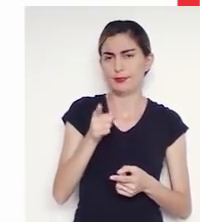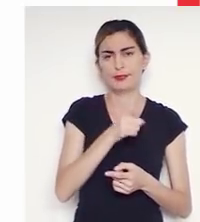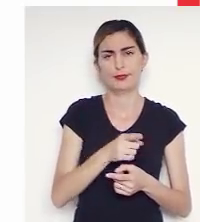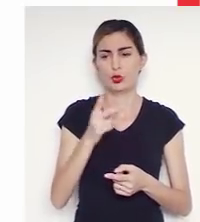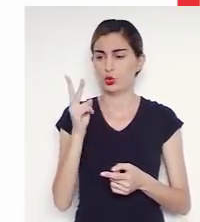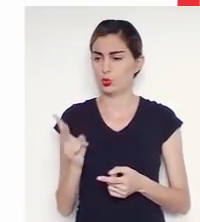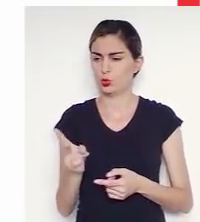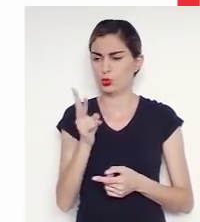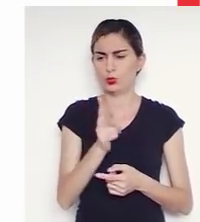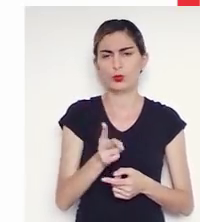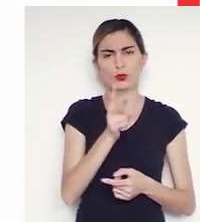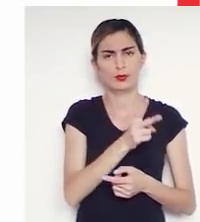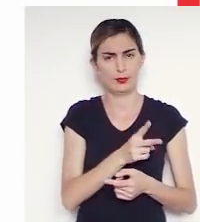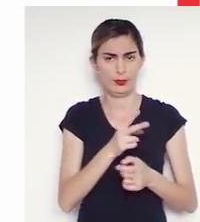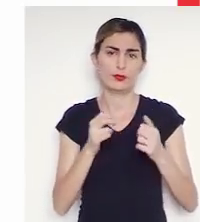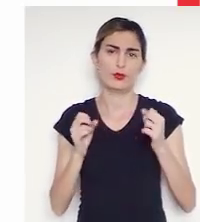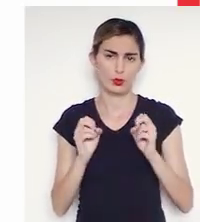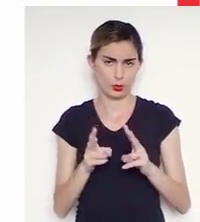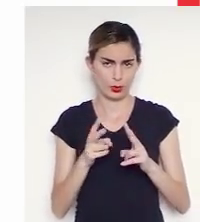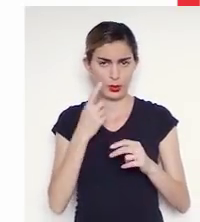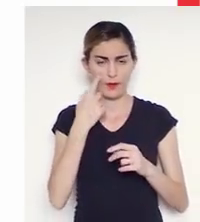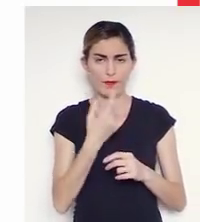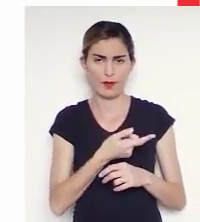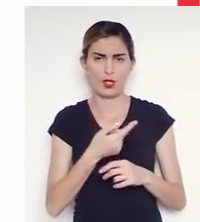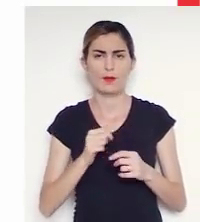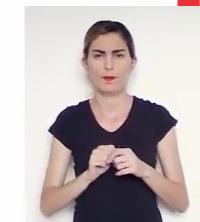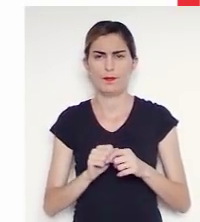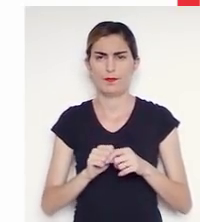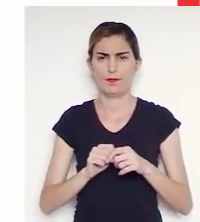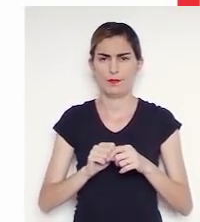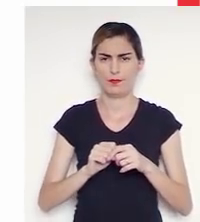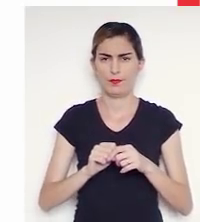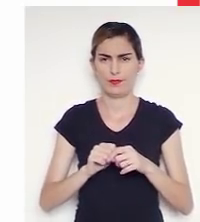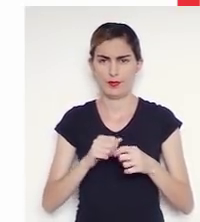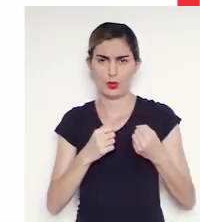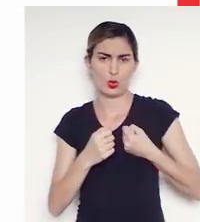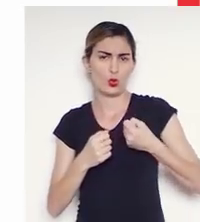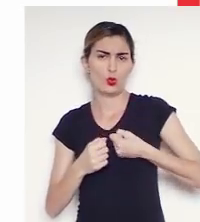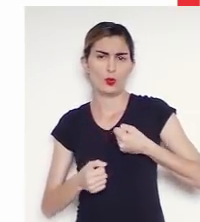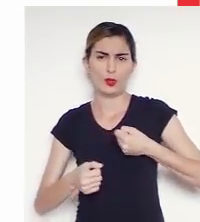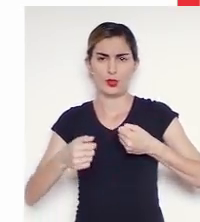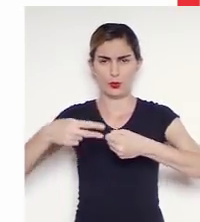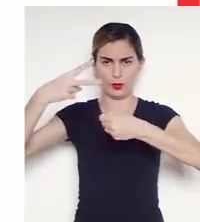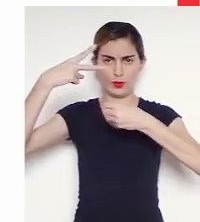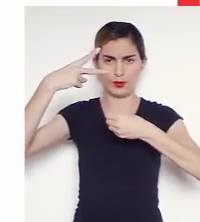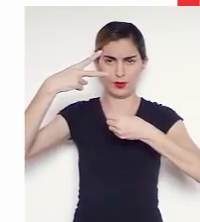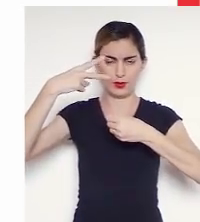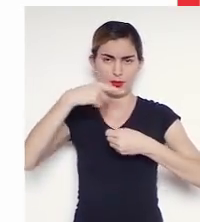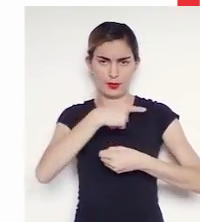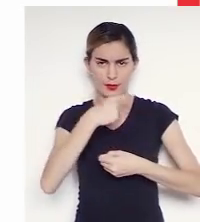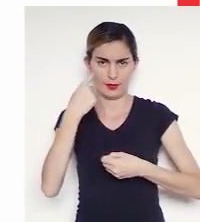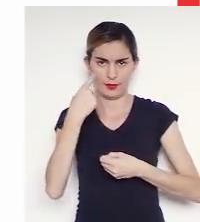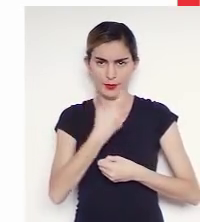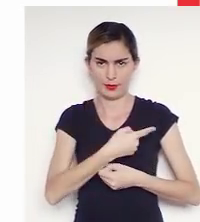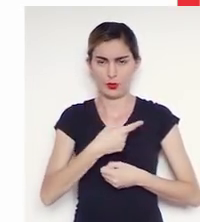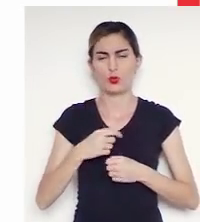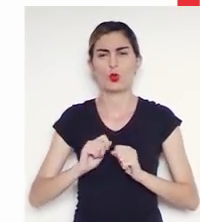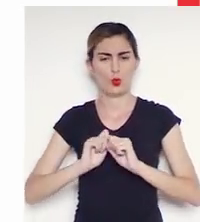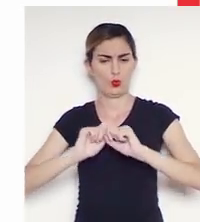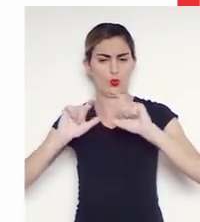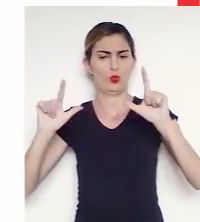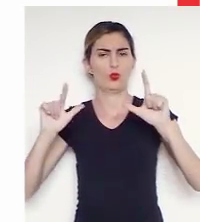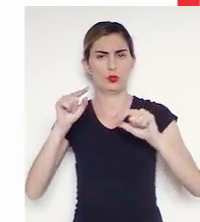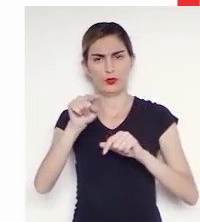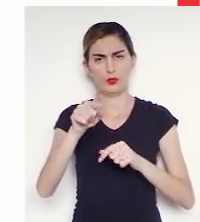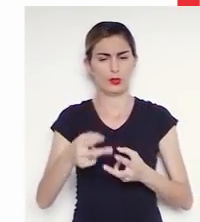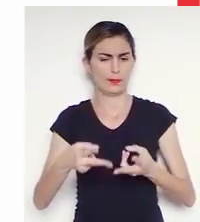em 2. Ok? Veja o expoente elevado ao quadrado. Percebeu? Então, eu botei aqui bem